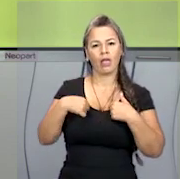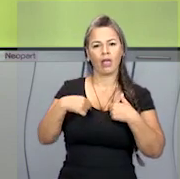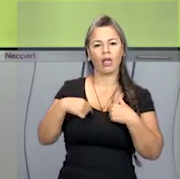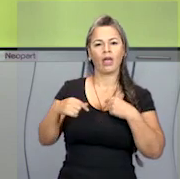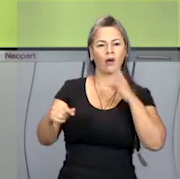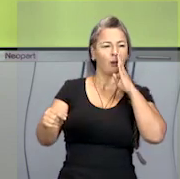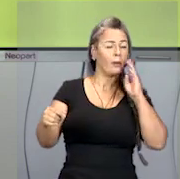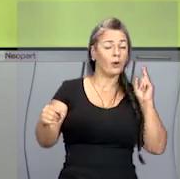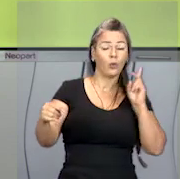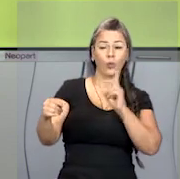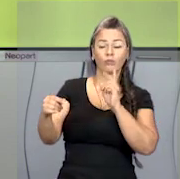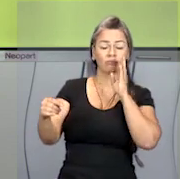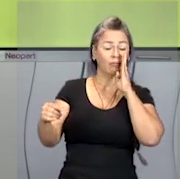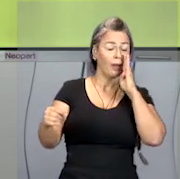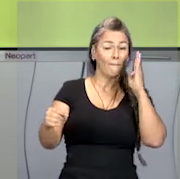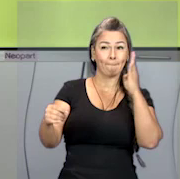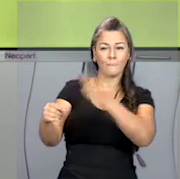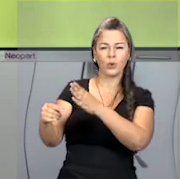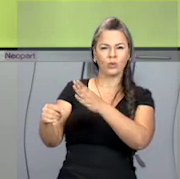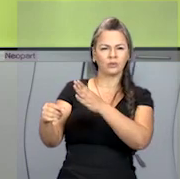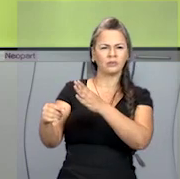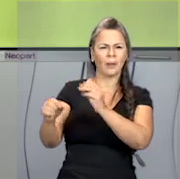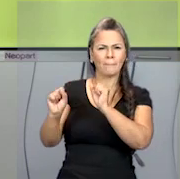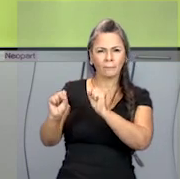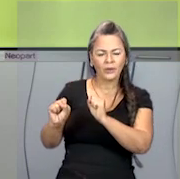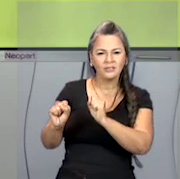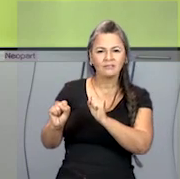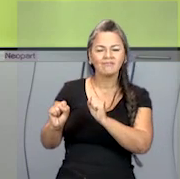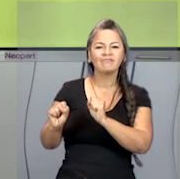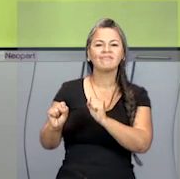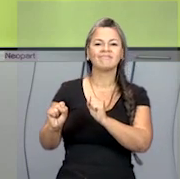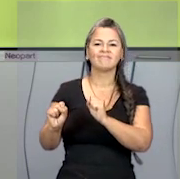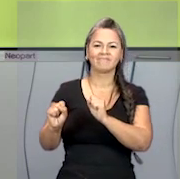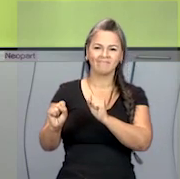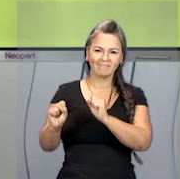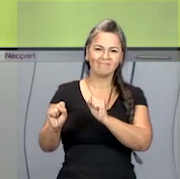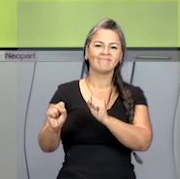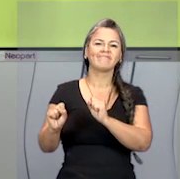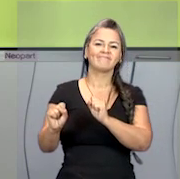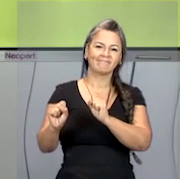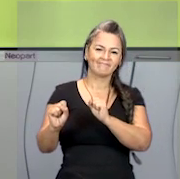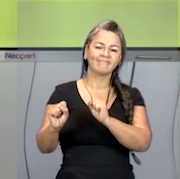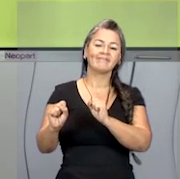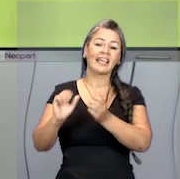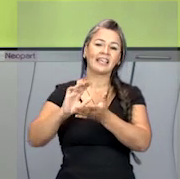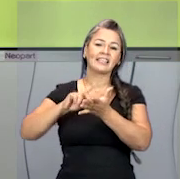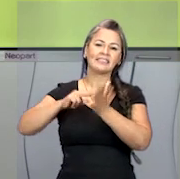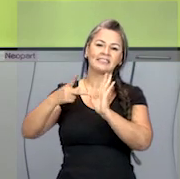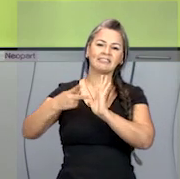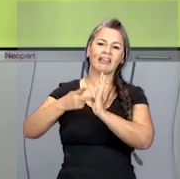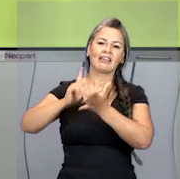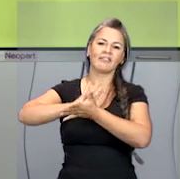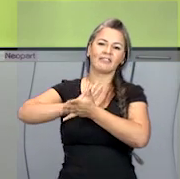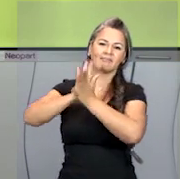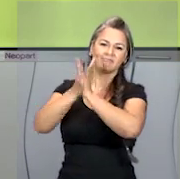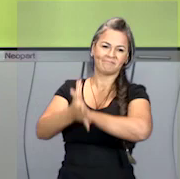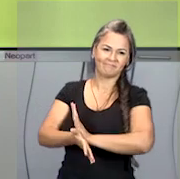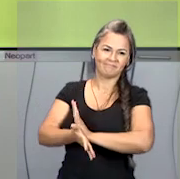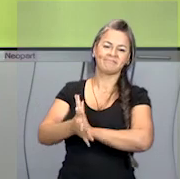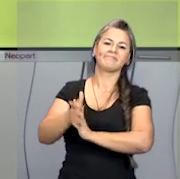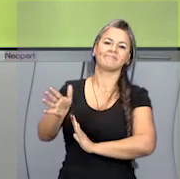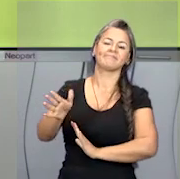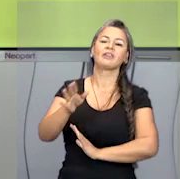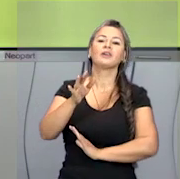ser preso, que deve ser tratado como bandido, isso reforça também práticas racistas, principalmente